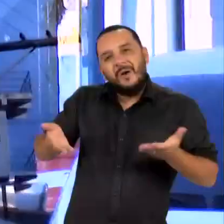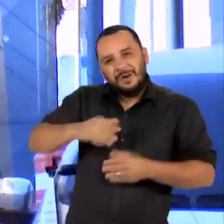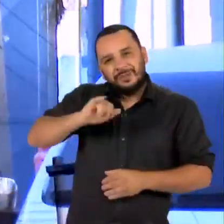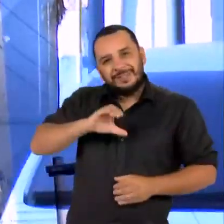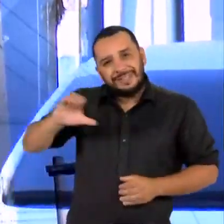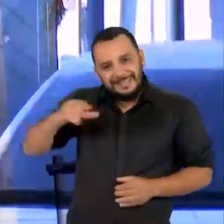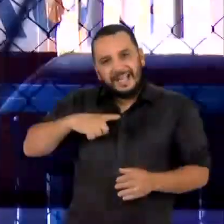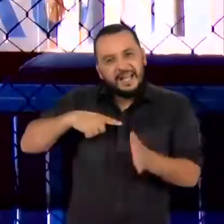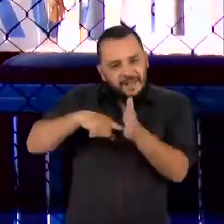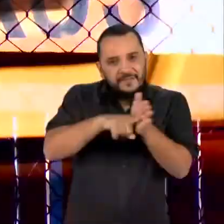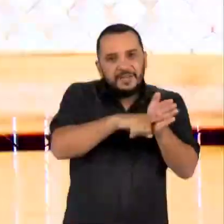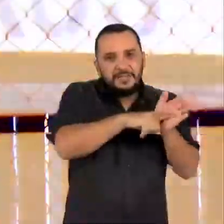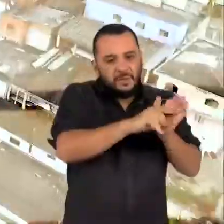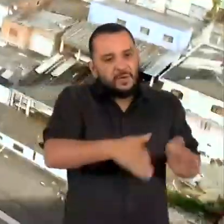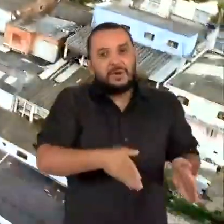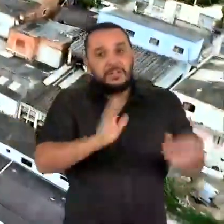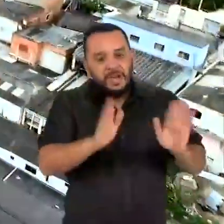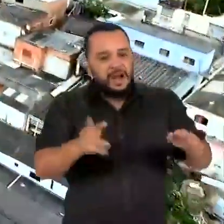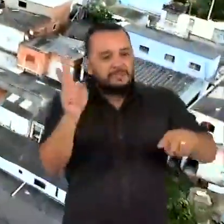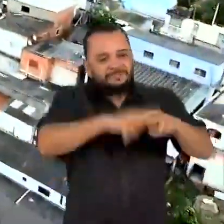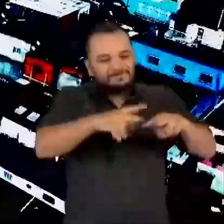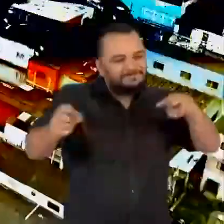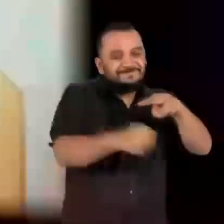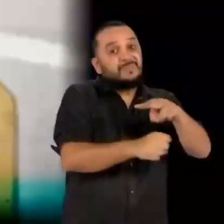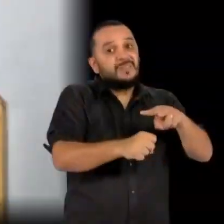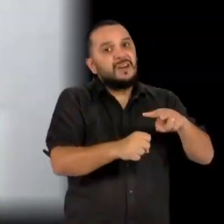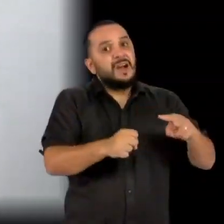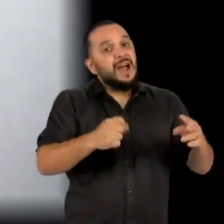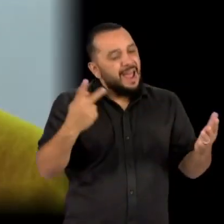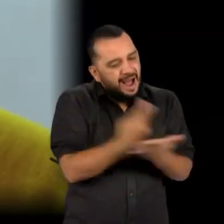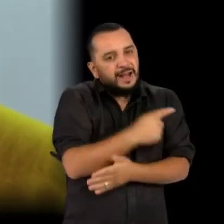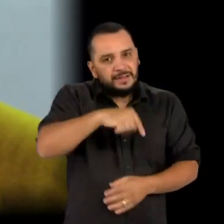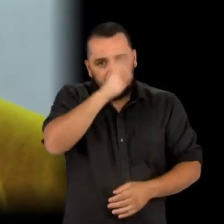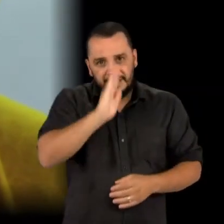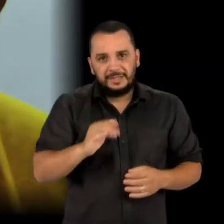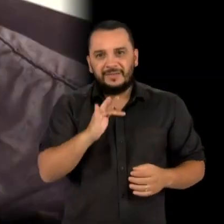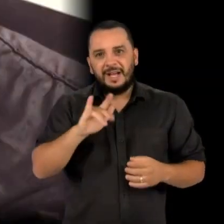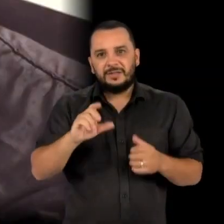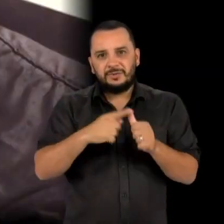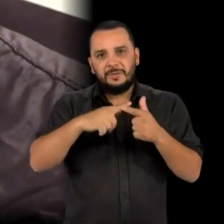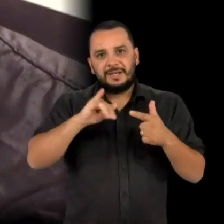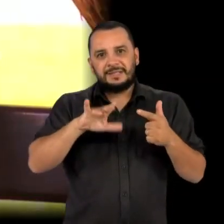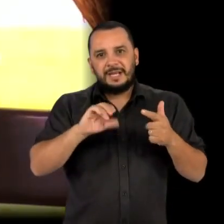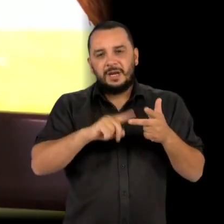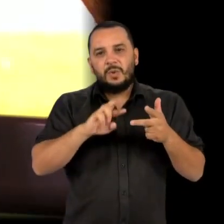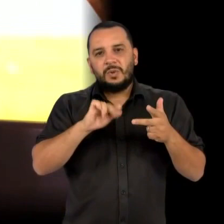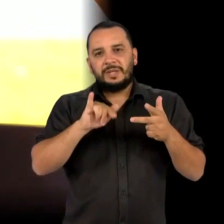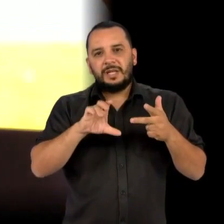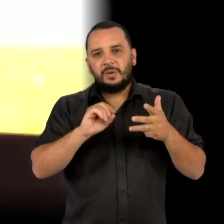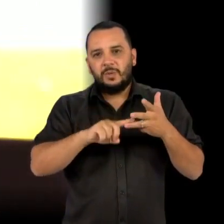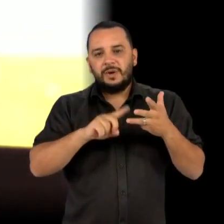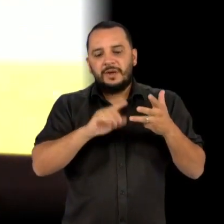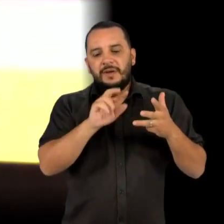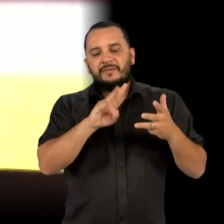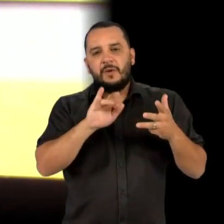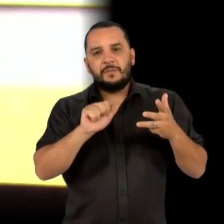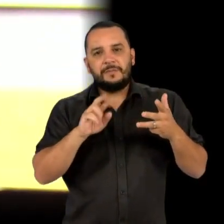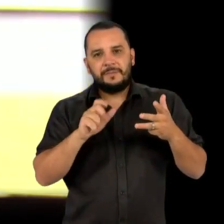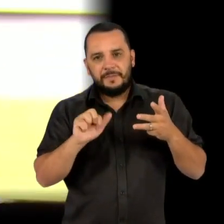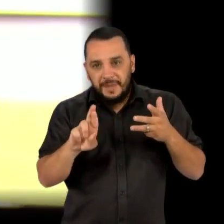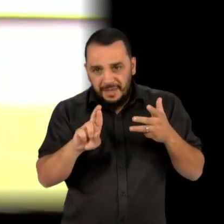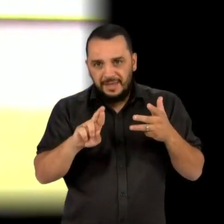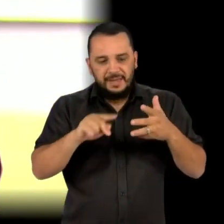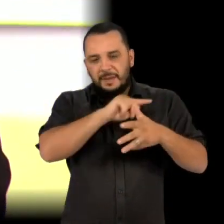da cultura investigou prisões irregulares no brasil fla edson marcelo rodrigo e valmir seu personagem